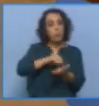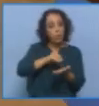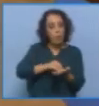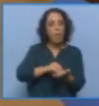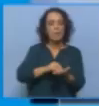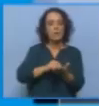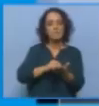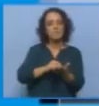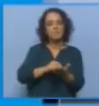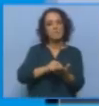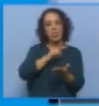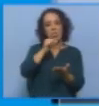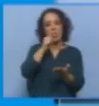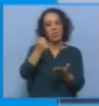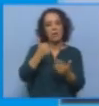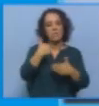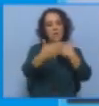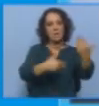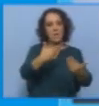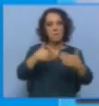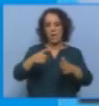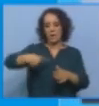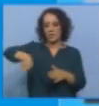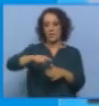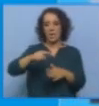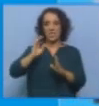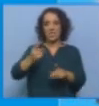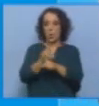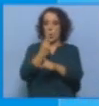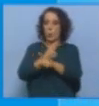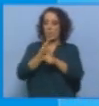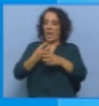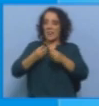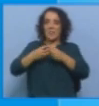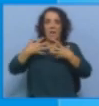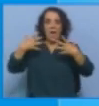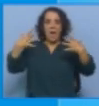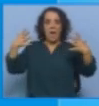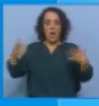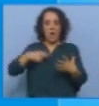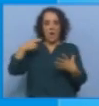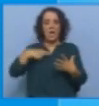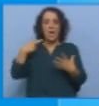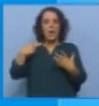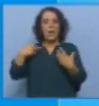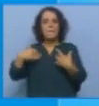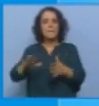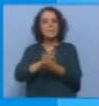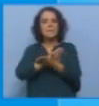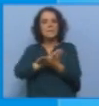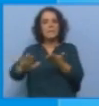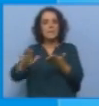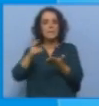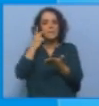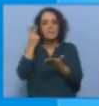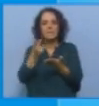têm muito e que, como já têm muito, criaram tantas necessidades que não podem passar sem elas. E queria só, assim, uma cena que aconteceu na